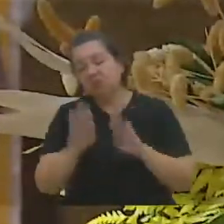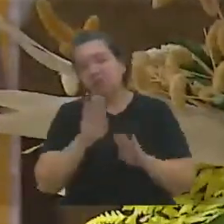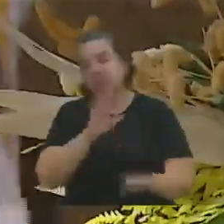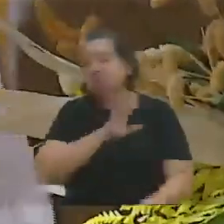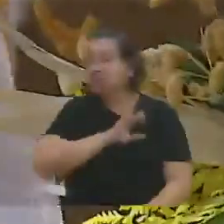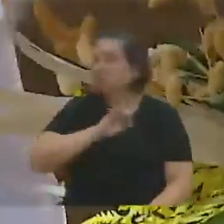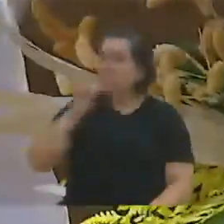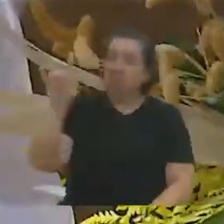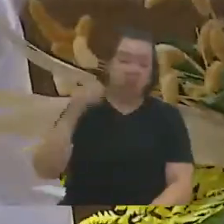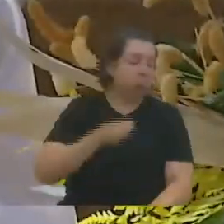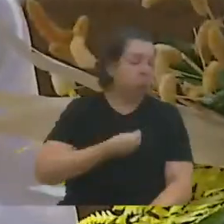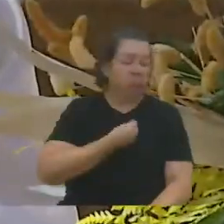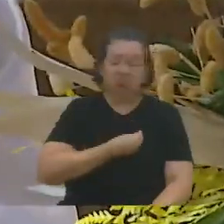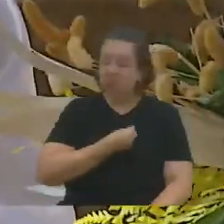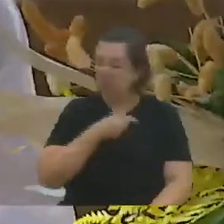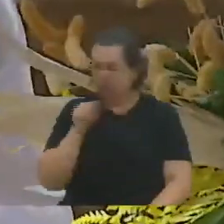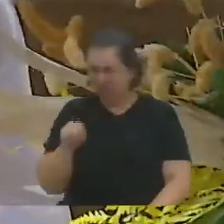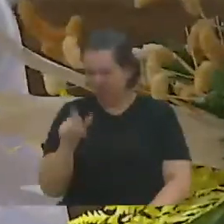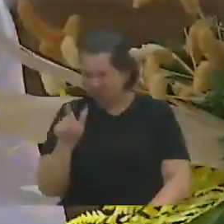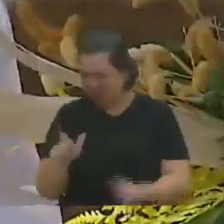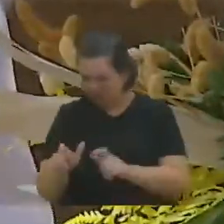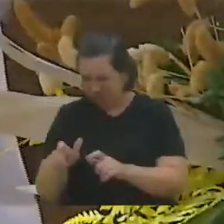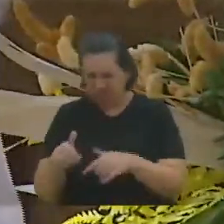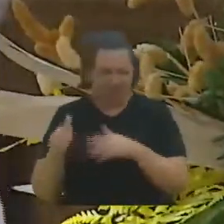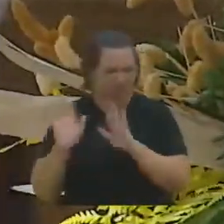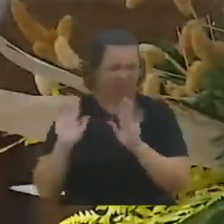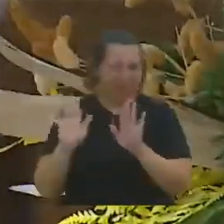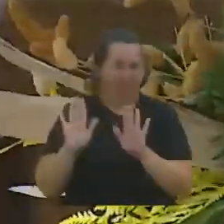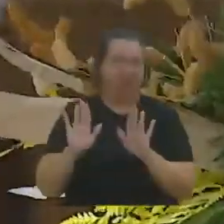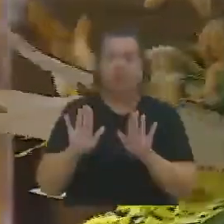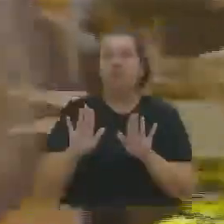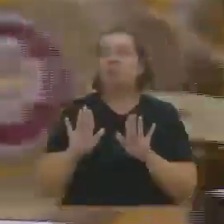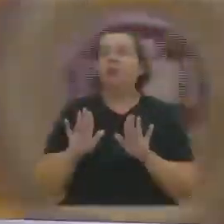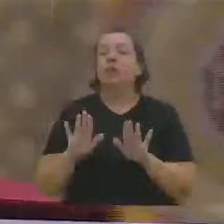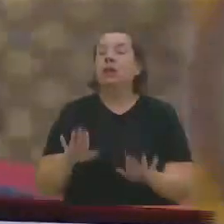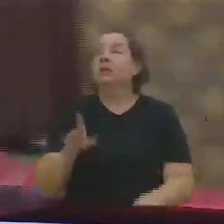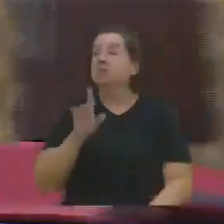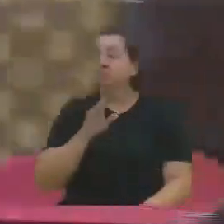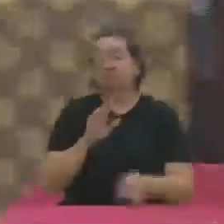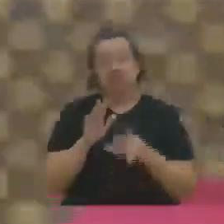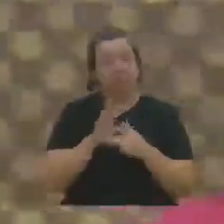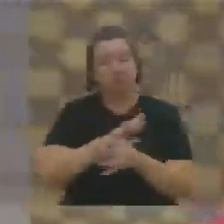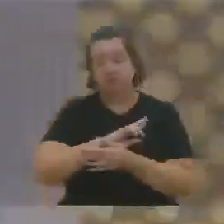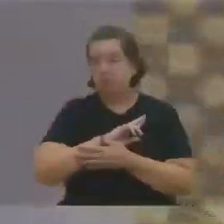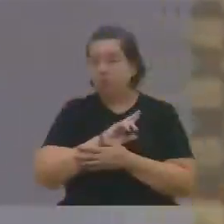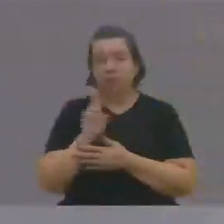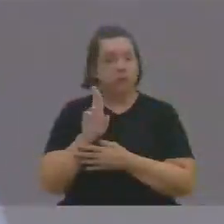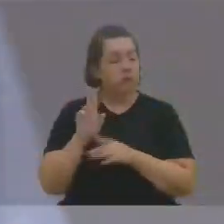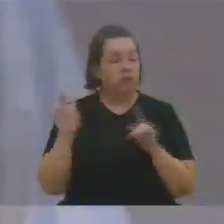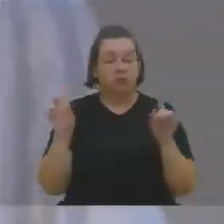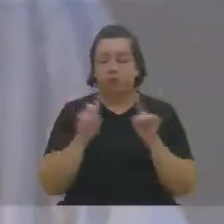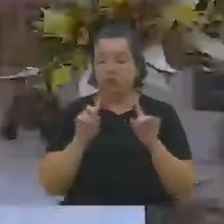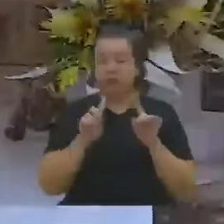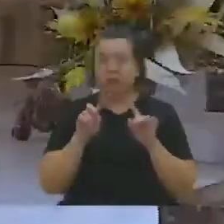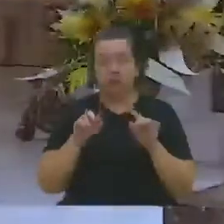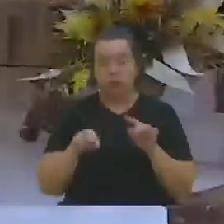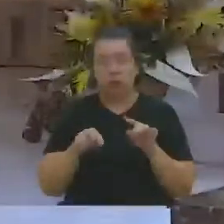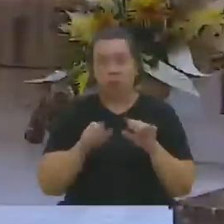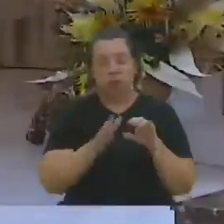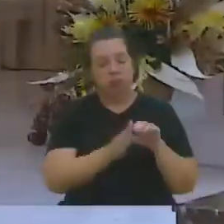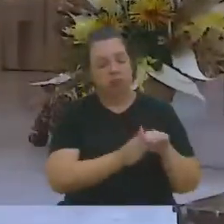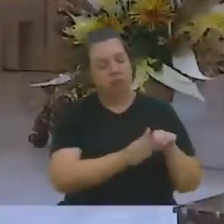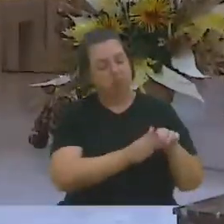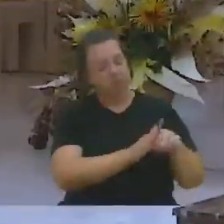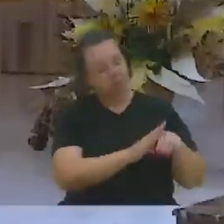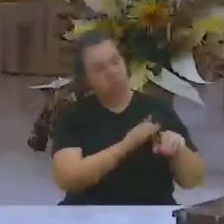não existe? Ele não está mais no túmulo.